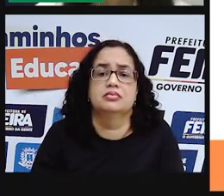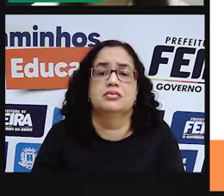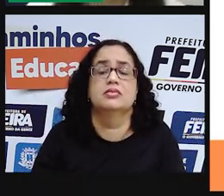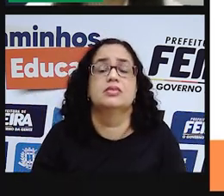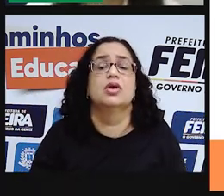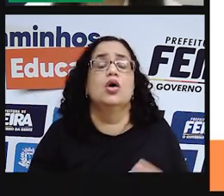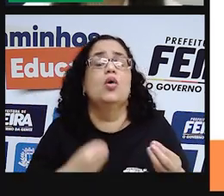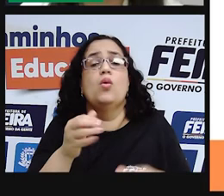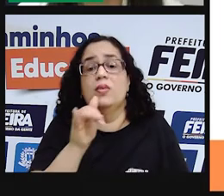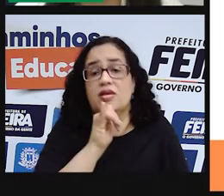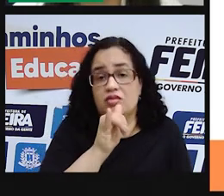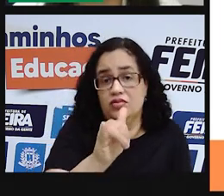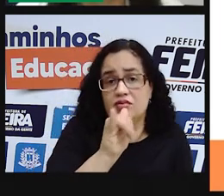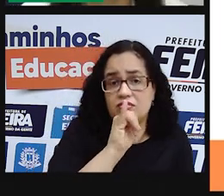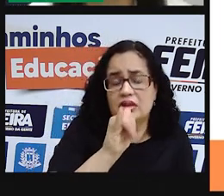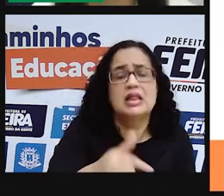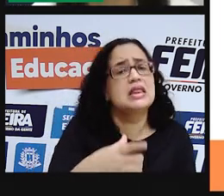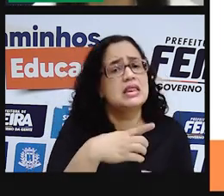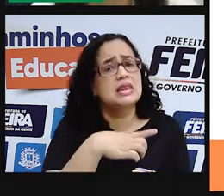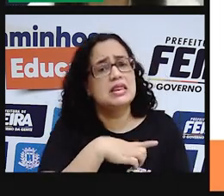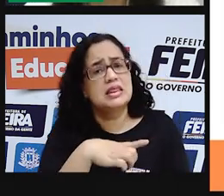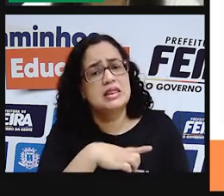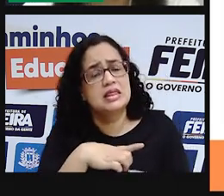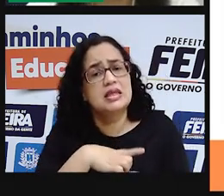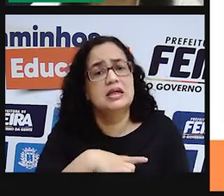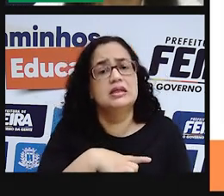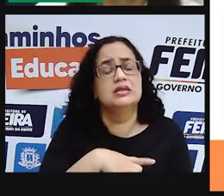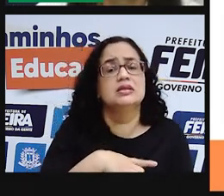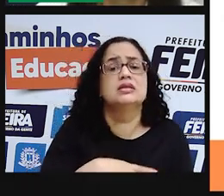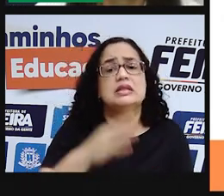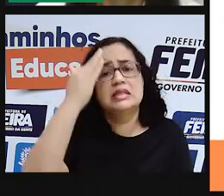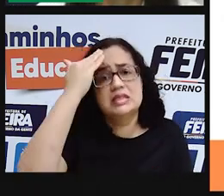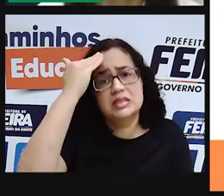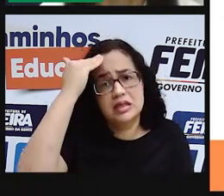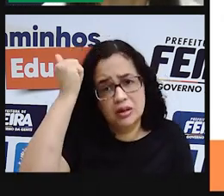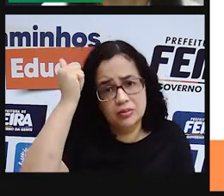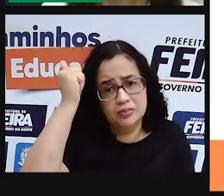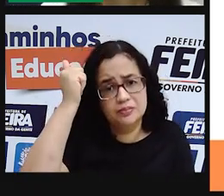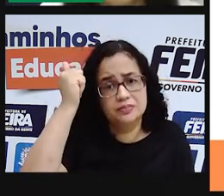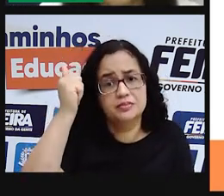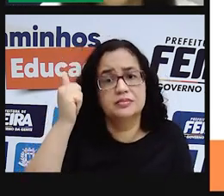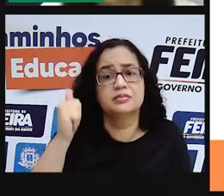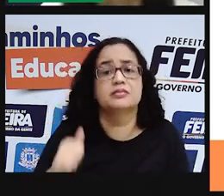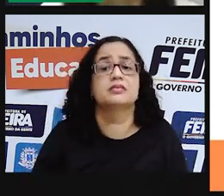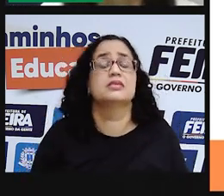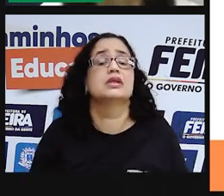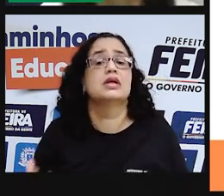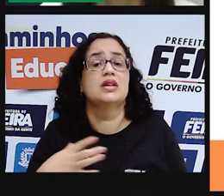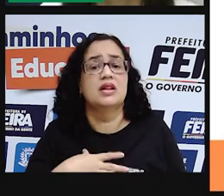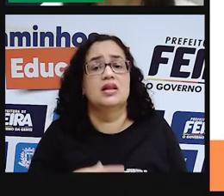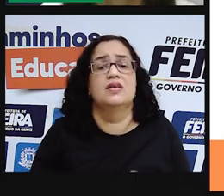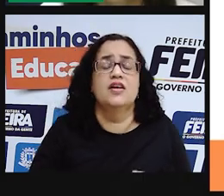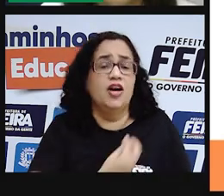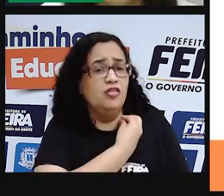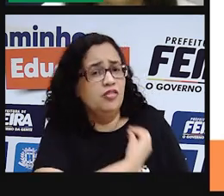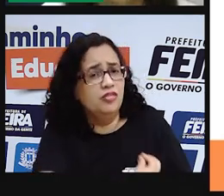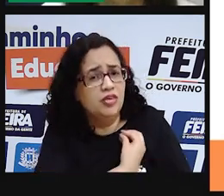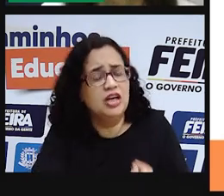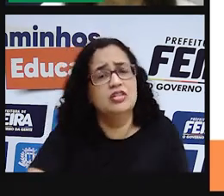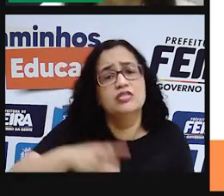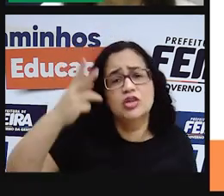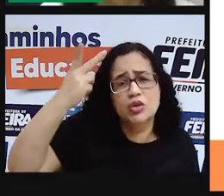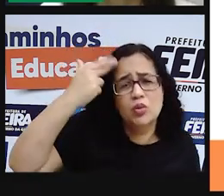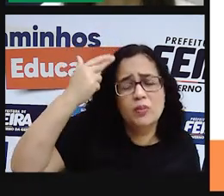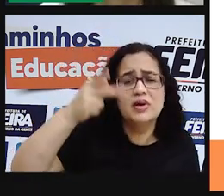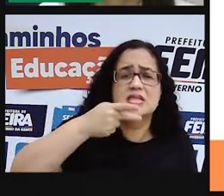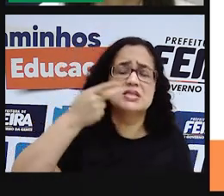Quais são as informações que você tem a respeito dessa expressão que a gente vê que é muito comum, que tem